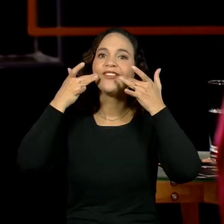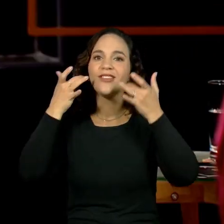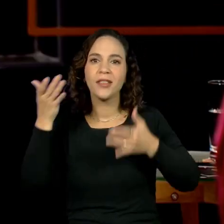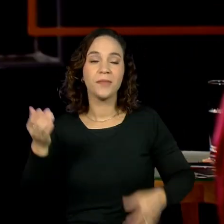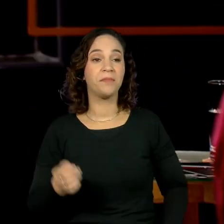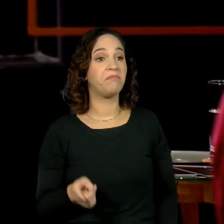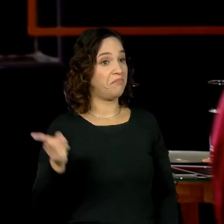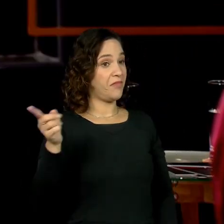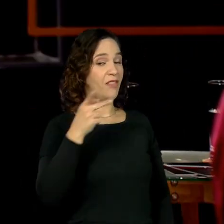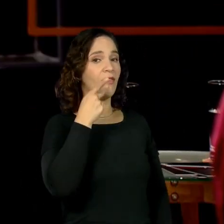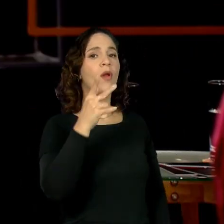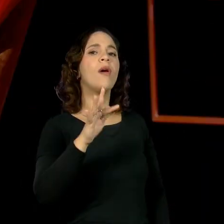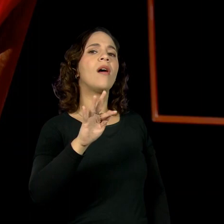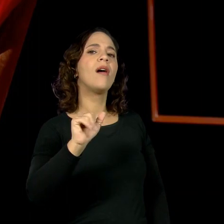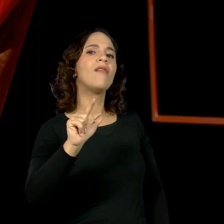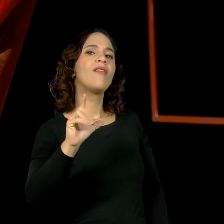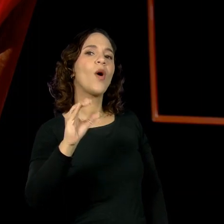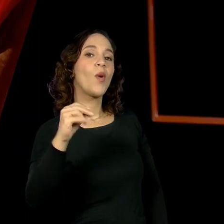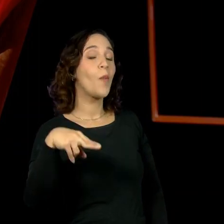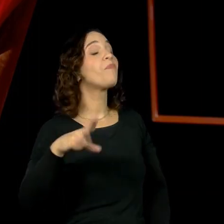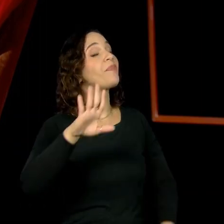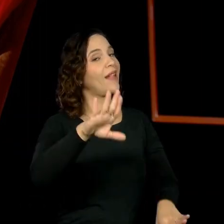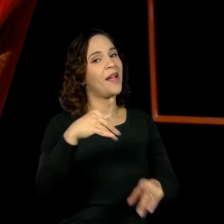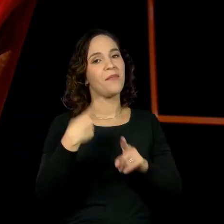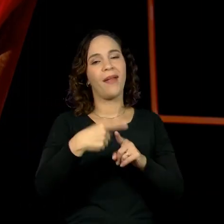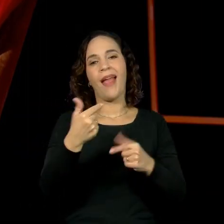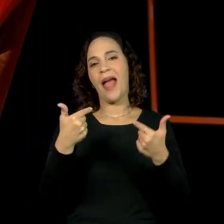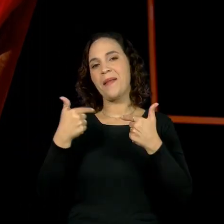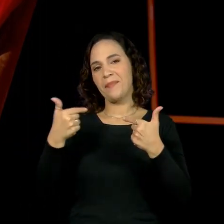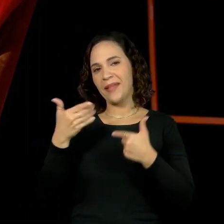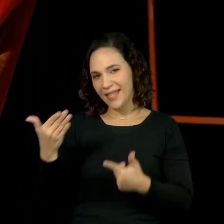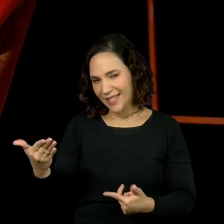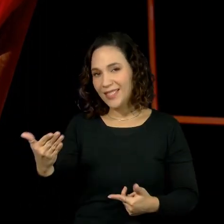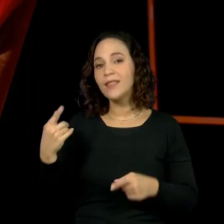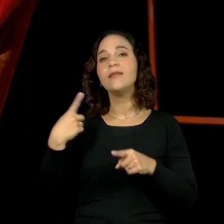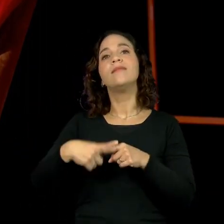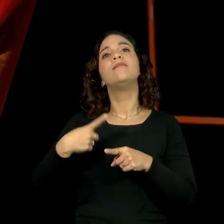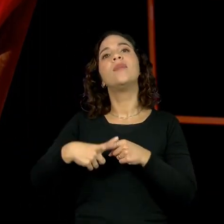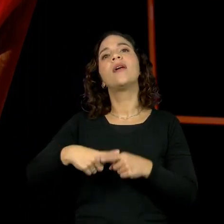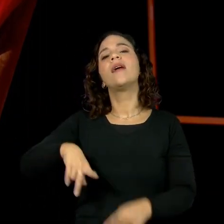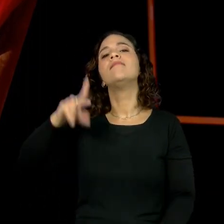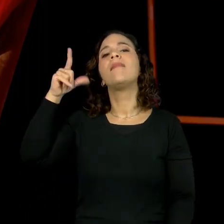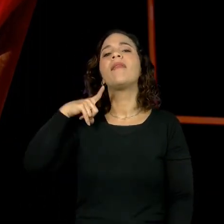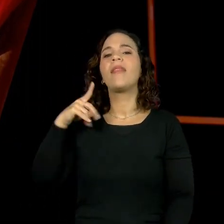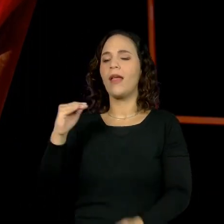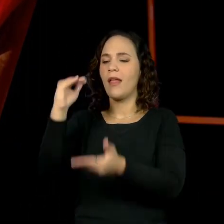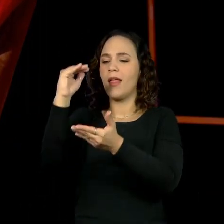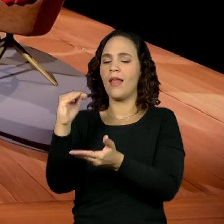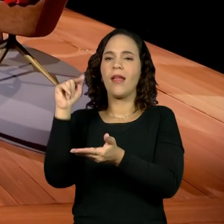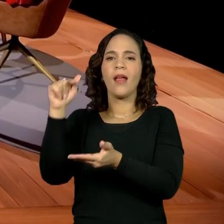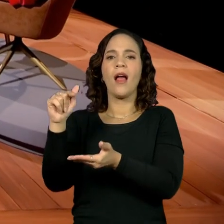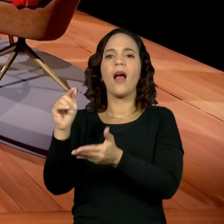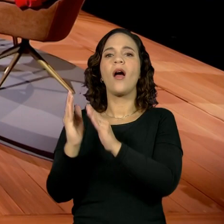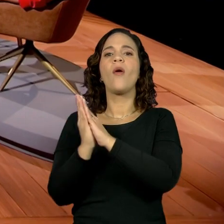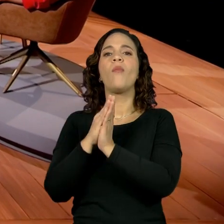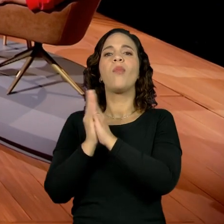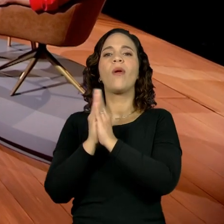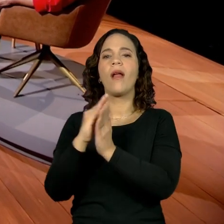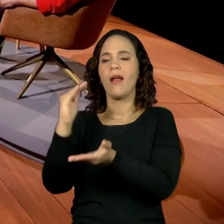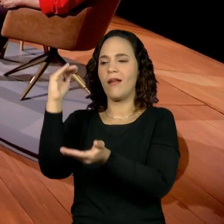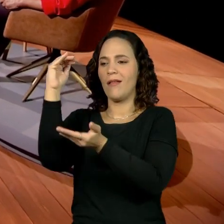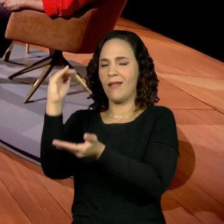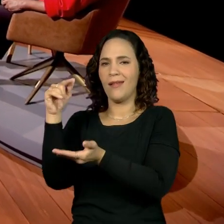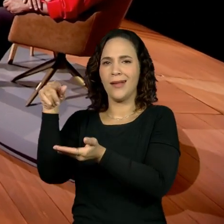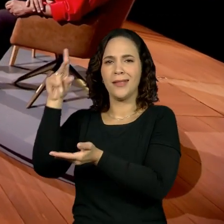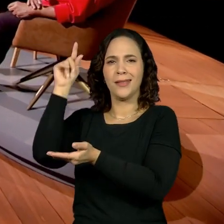Júnior fala aí do Falco. Ah, sim, porque o Plínio que me apelidou de Falco, porque eu disse que era a cara de um boneco Falcon que tinha lançado, não sei se era a Estrela